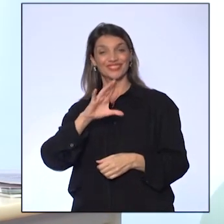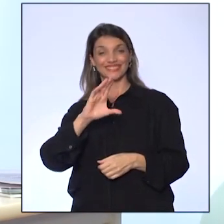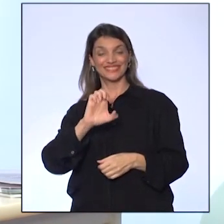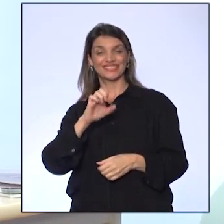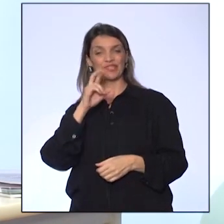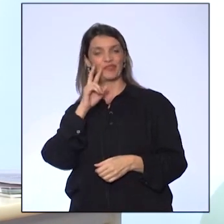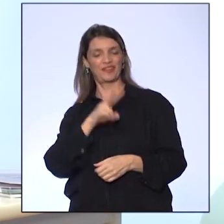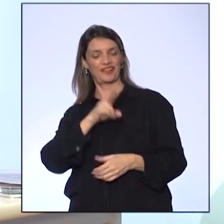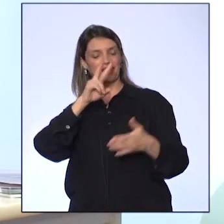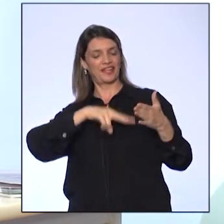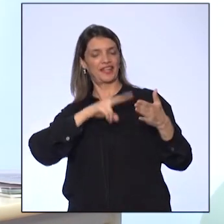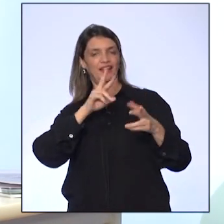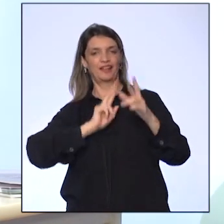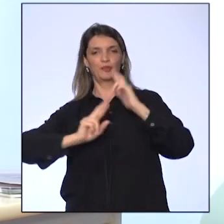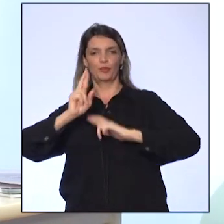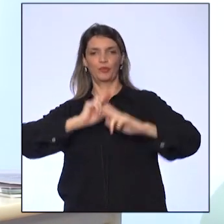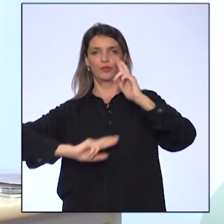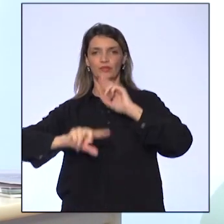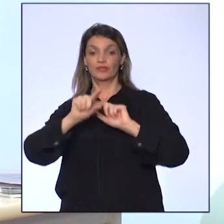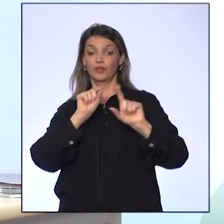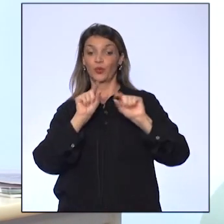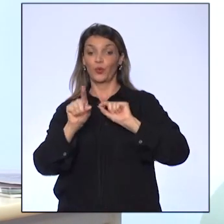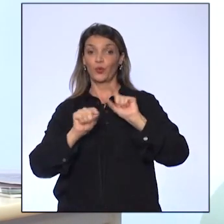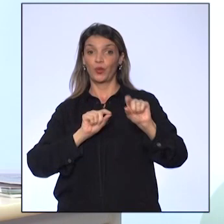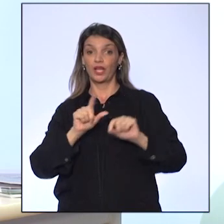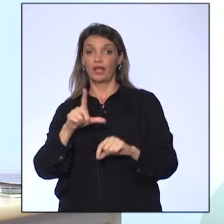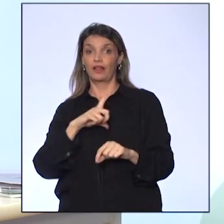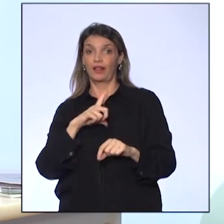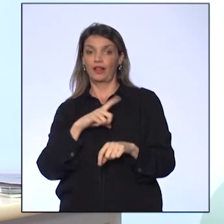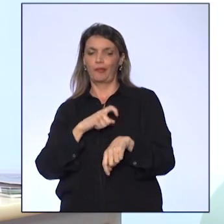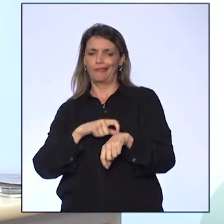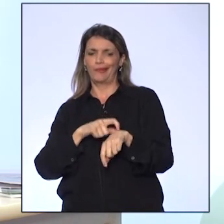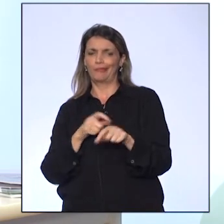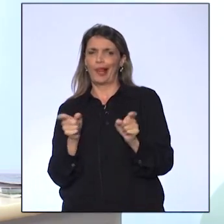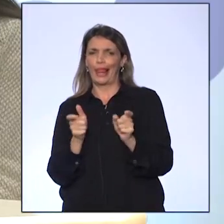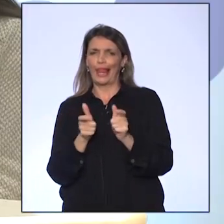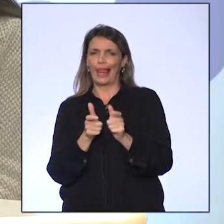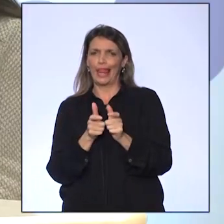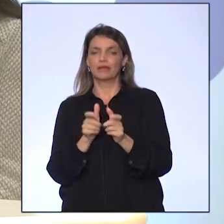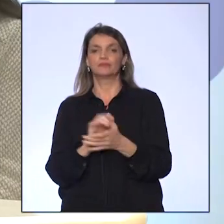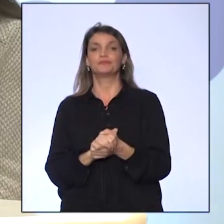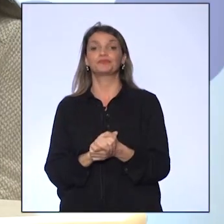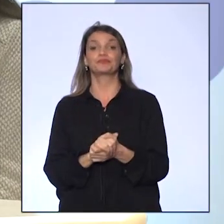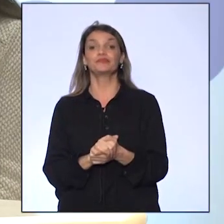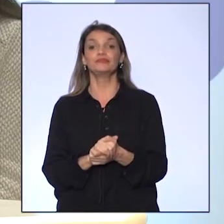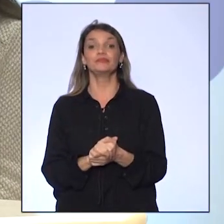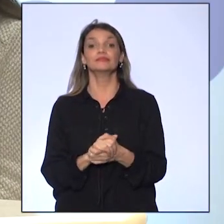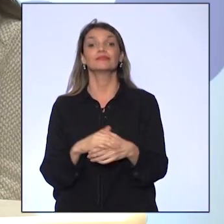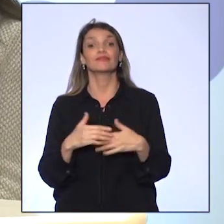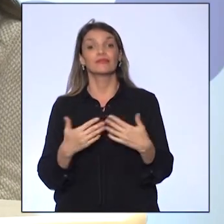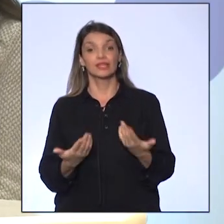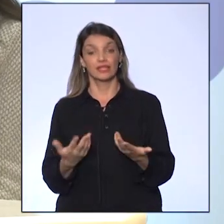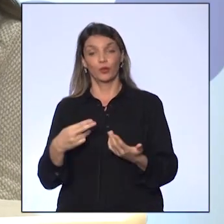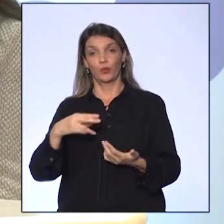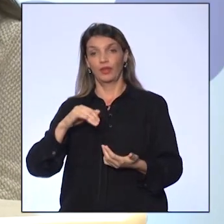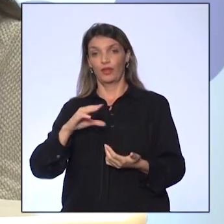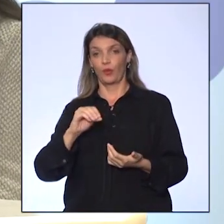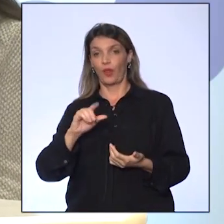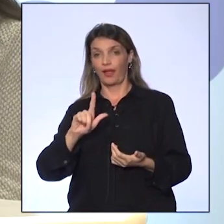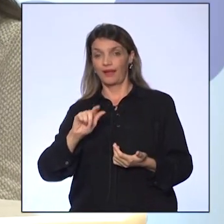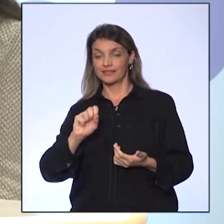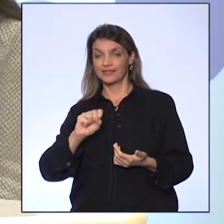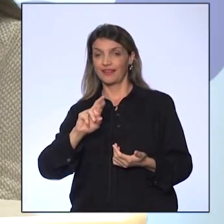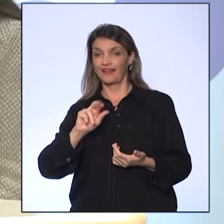respostas de vocês. Nós selecionamos, tá, gente? Porque nós estamos com o tempo apertado. Então, Antônia, o Nicolas e a